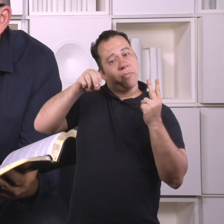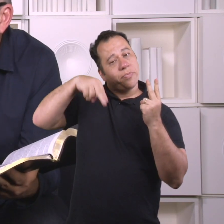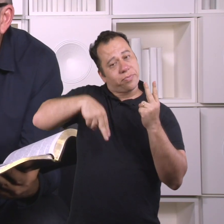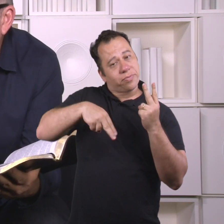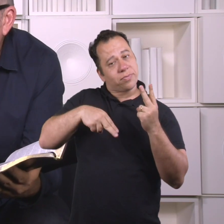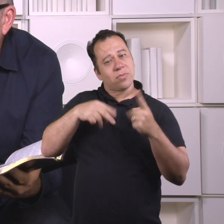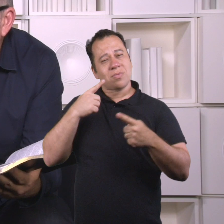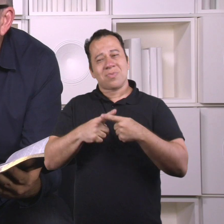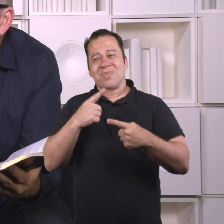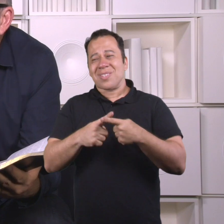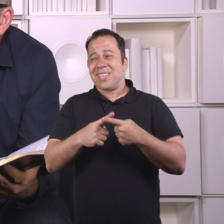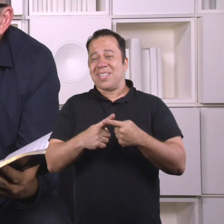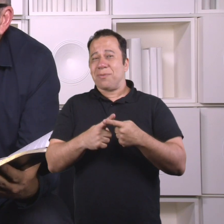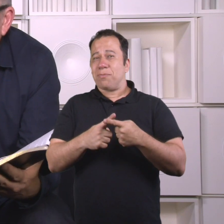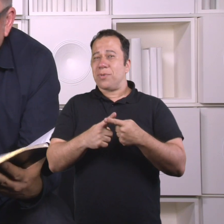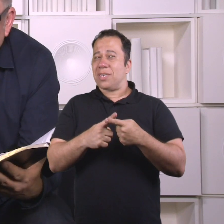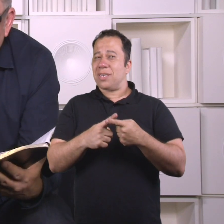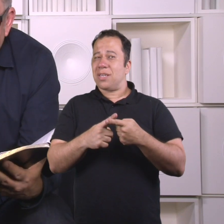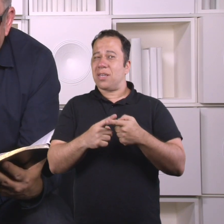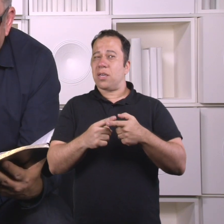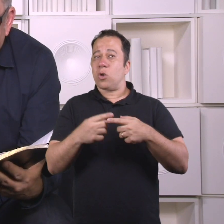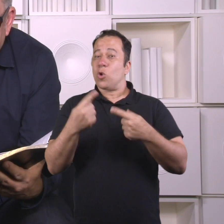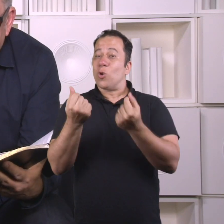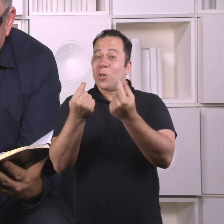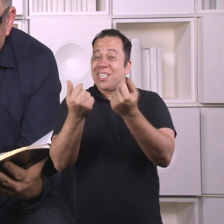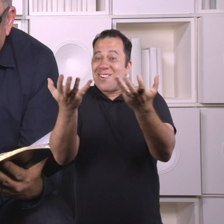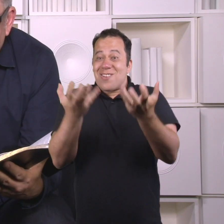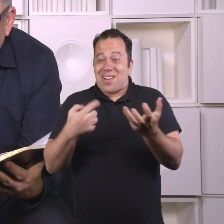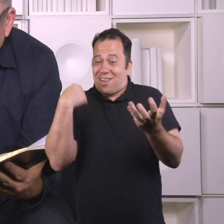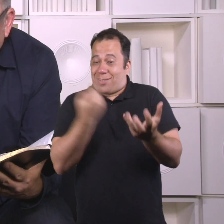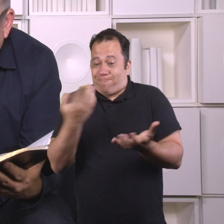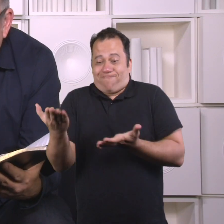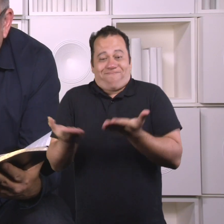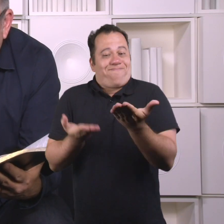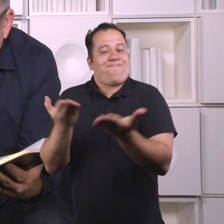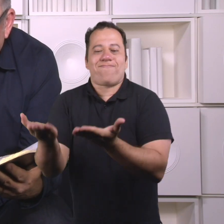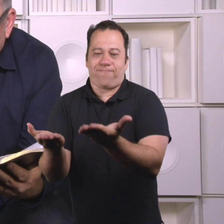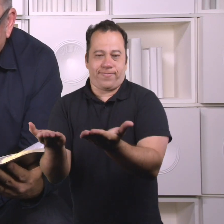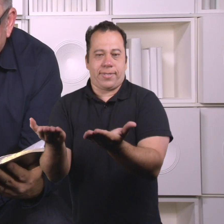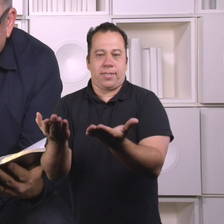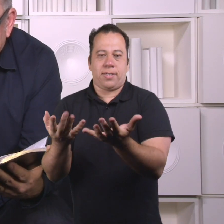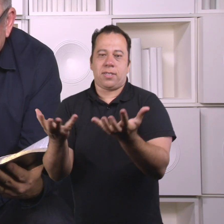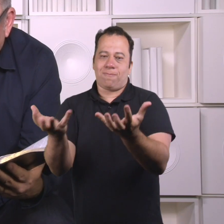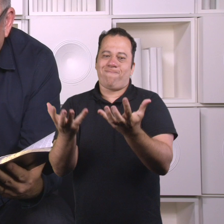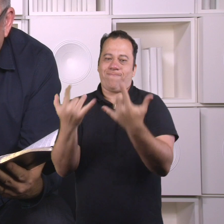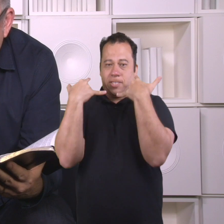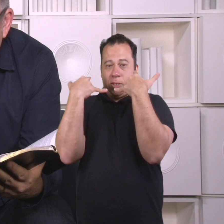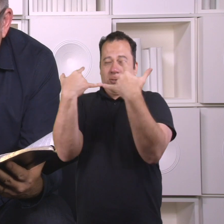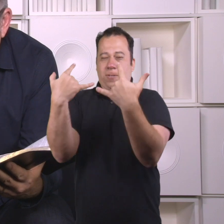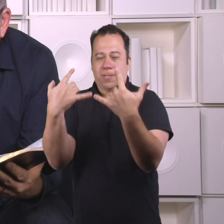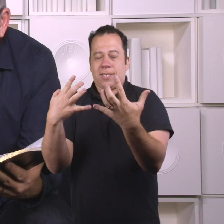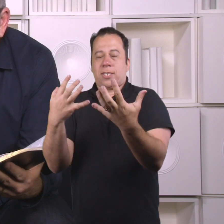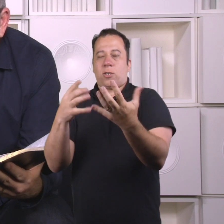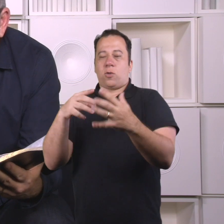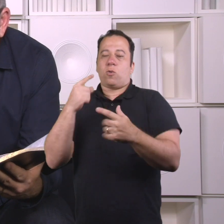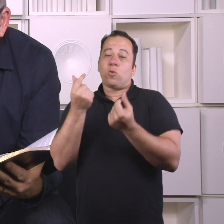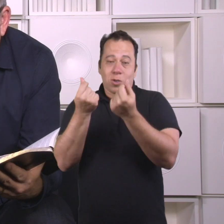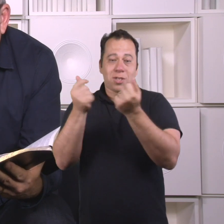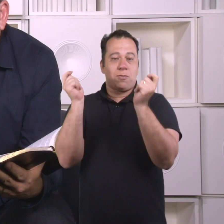por você. Jesus está dizendo isso. Então, a potestade tem esta